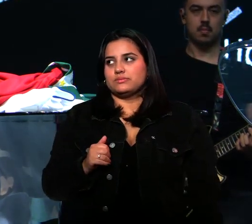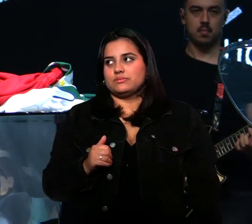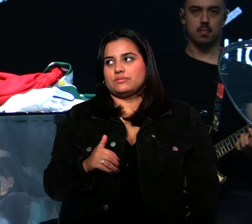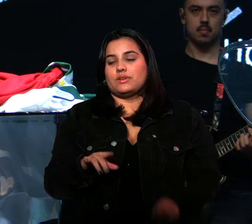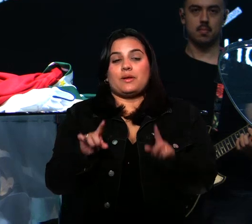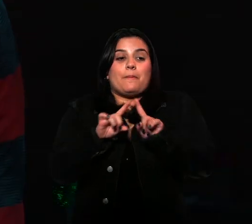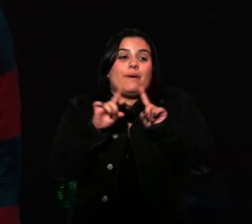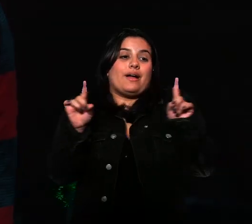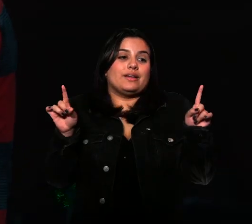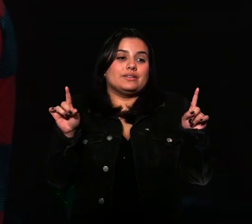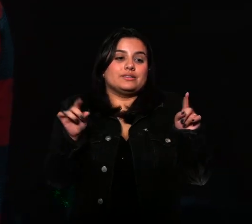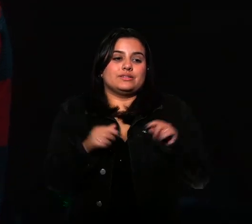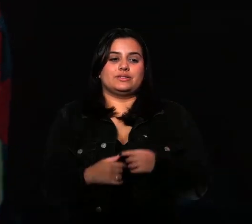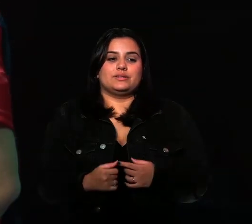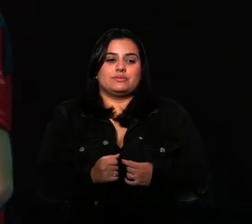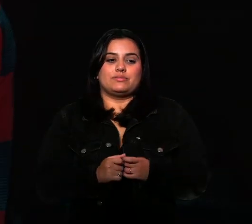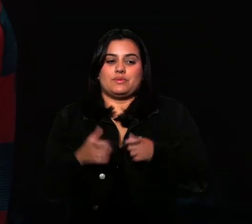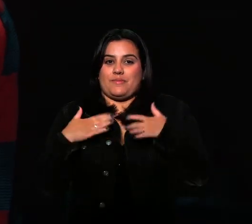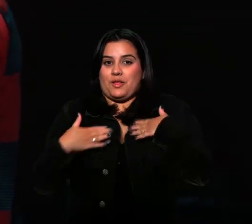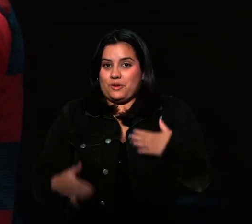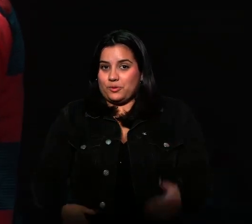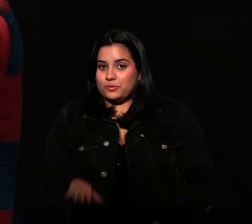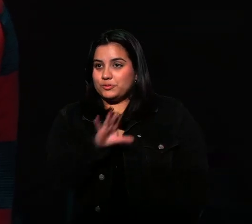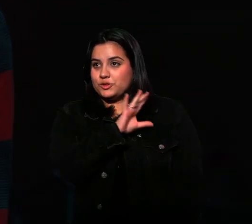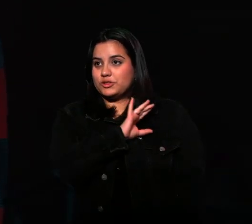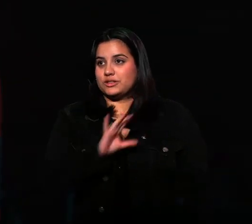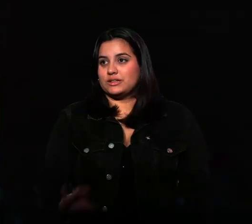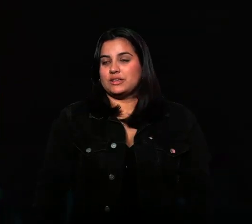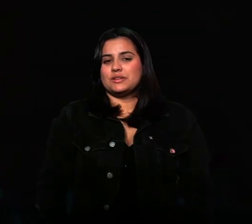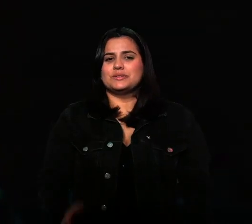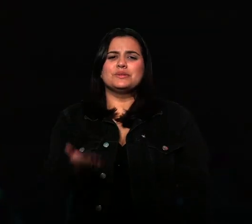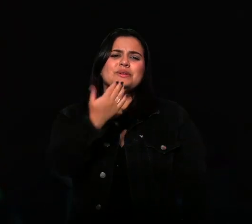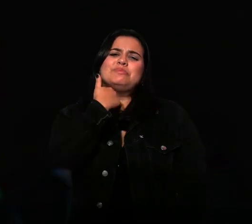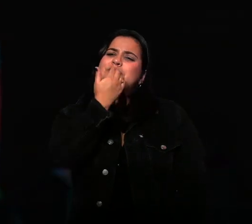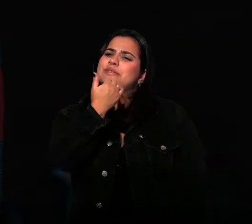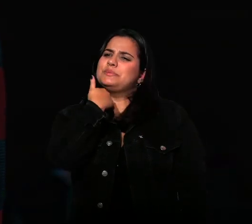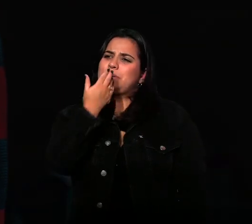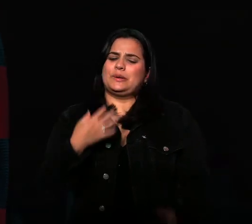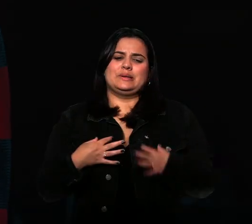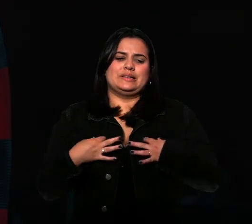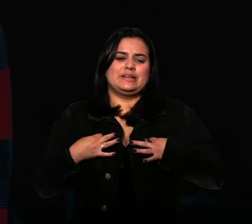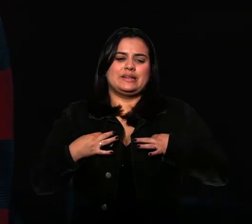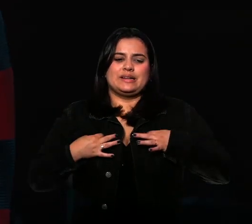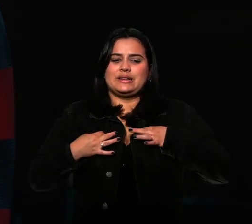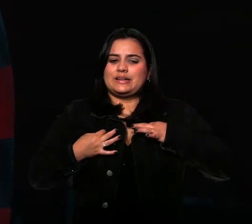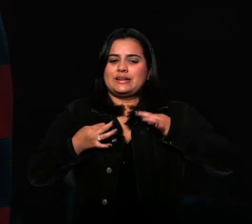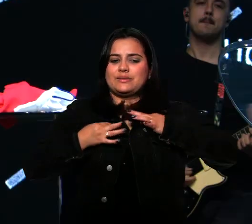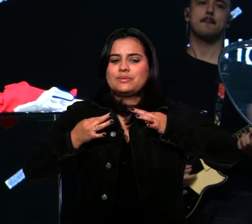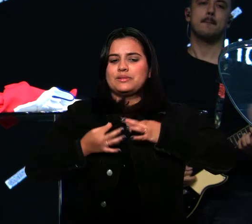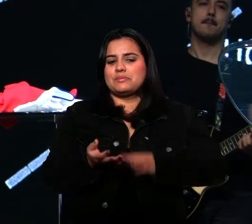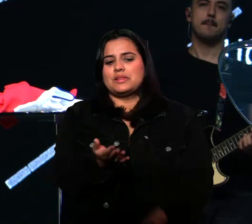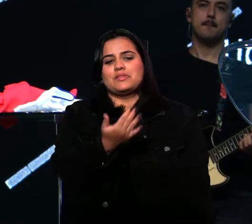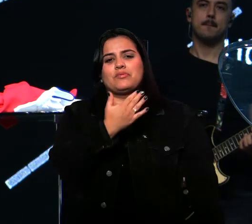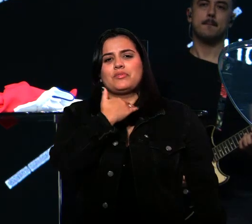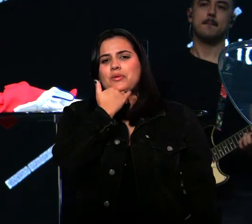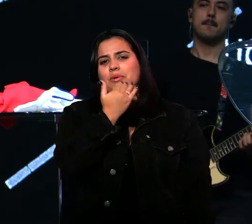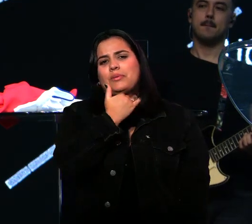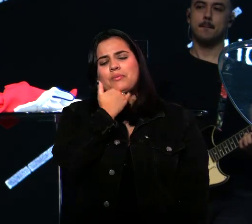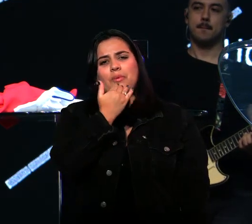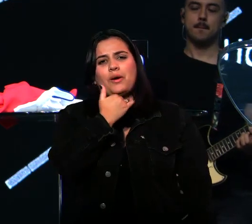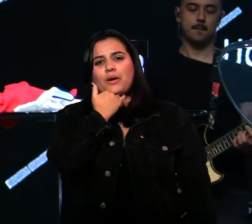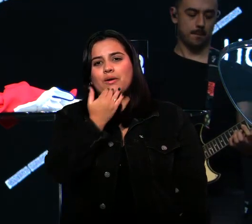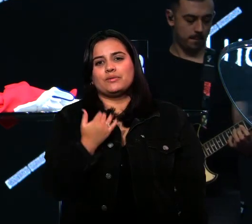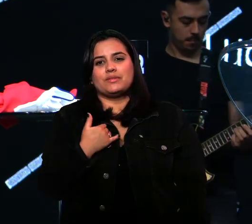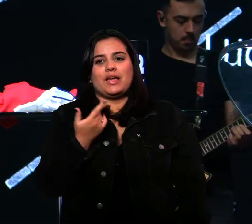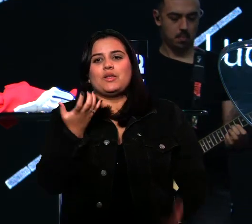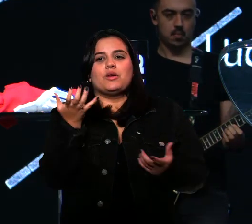Mas aí, pelo corpo de Cristo, não importa a camiseta que você usa, nem o time que você torce. Eu não quero fazer todo mundo torcer